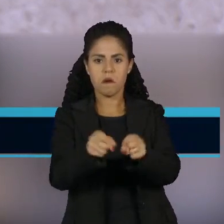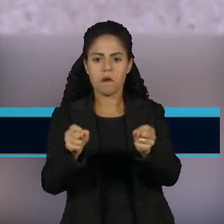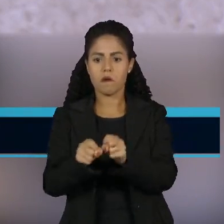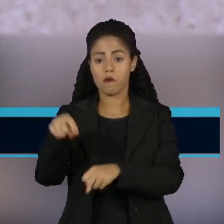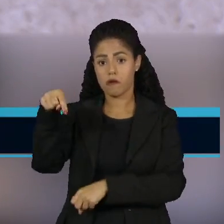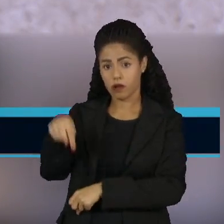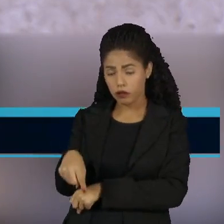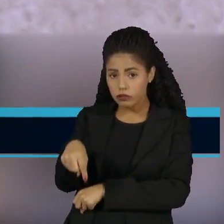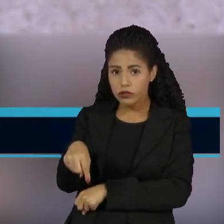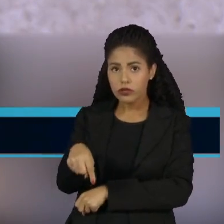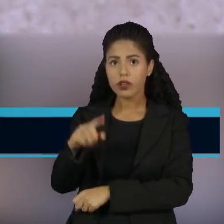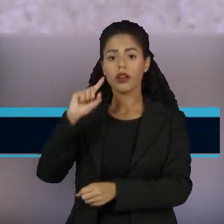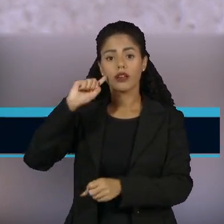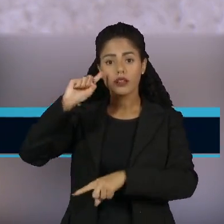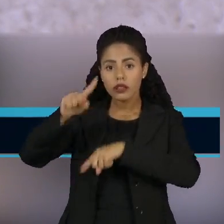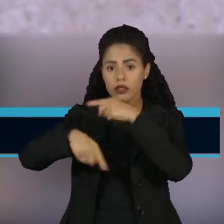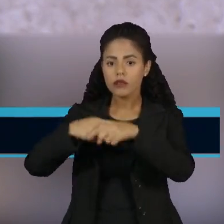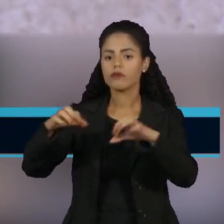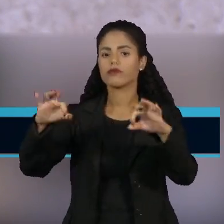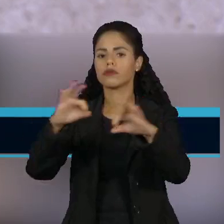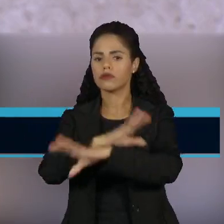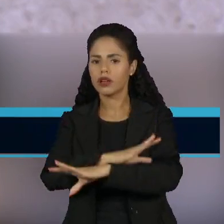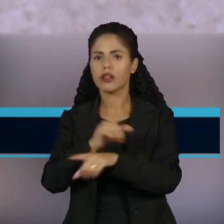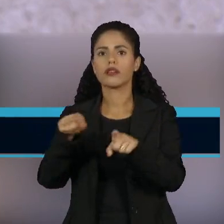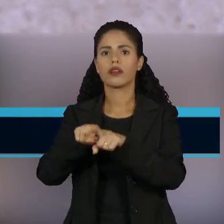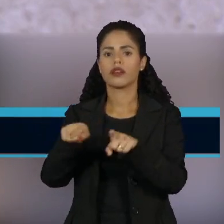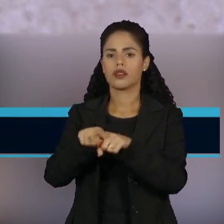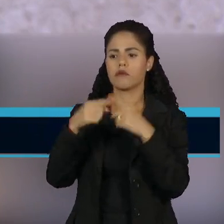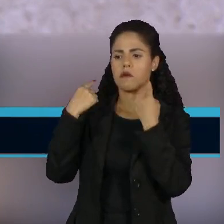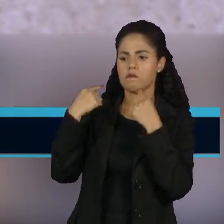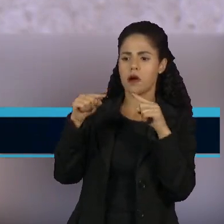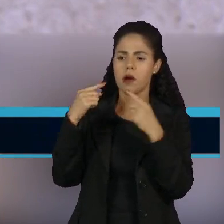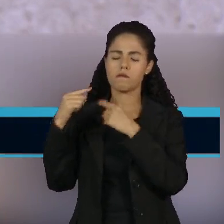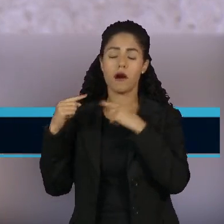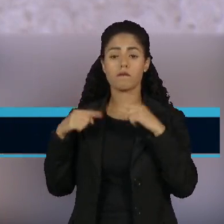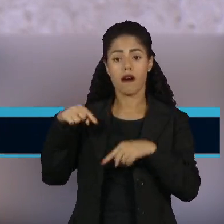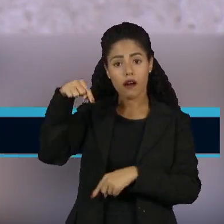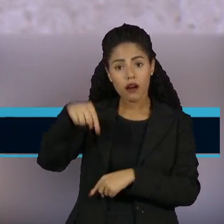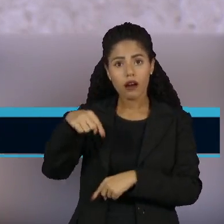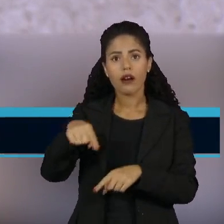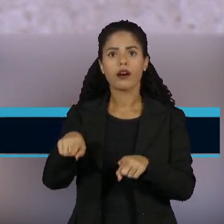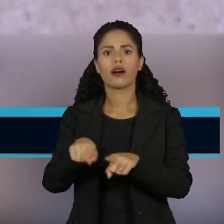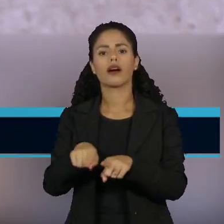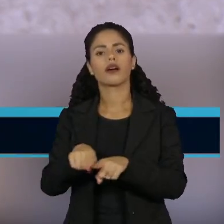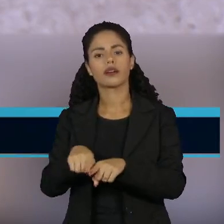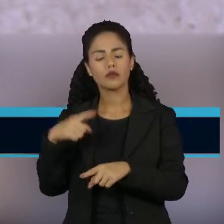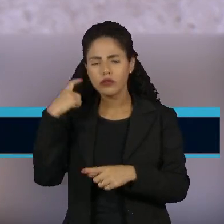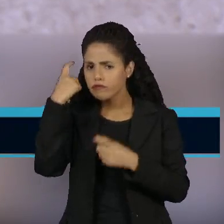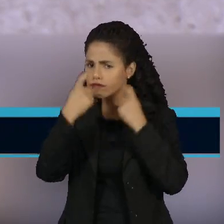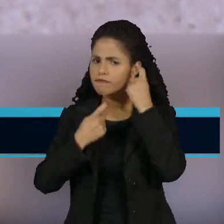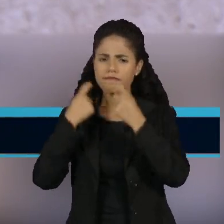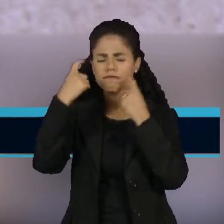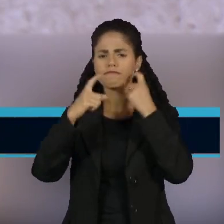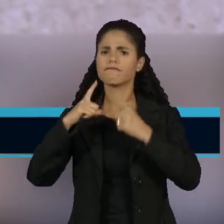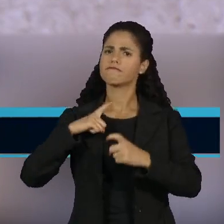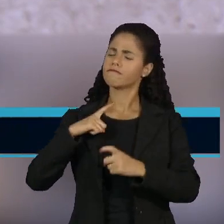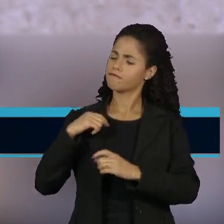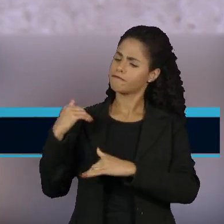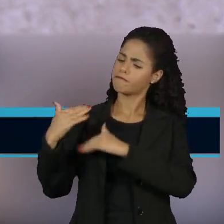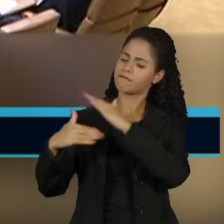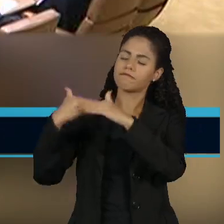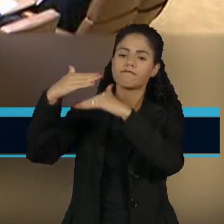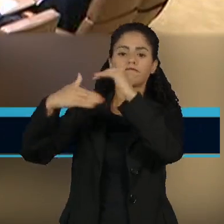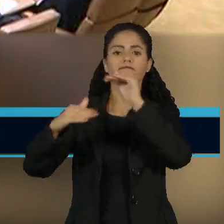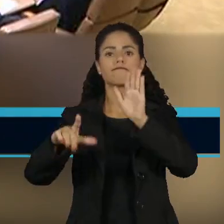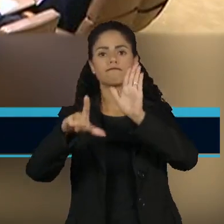Corte. Após esses ataques verbais e físicos, o tribunal vê com preocupação avanços